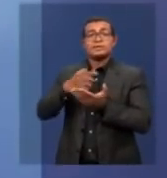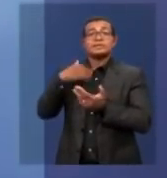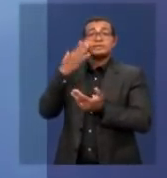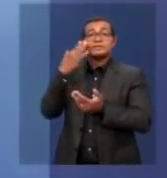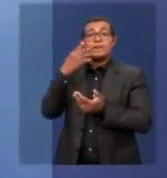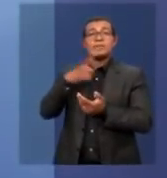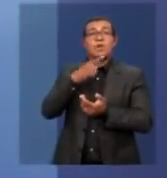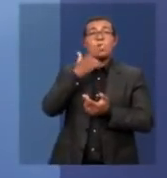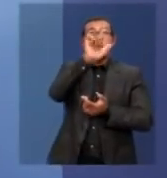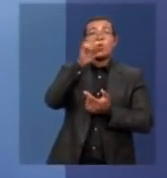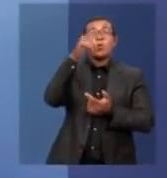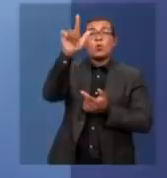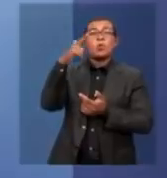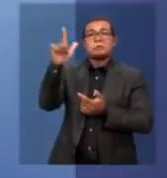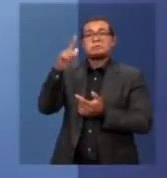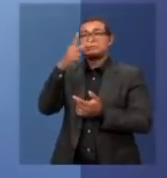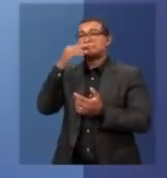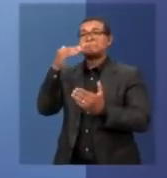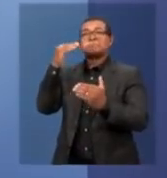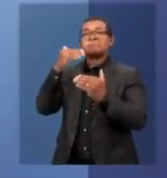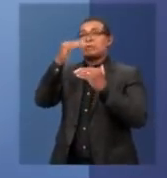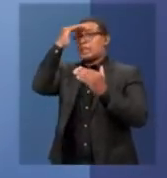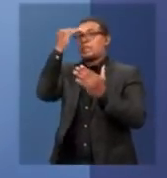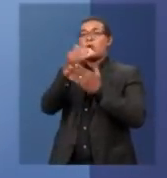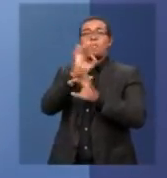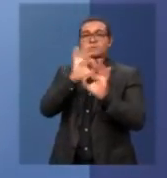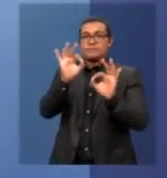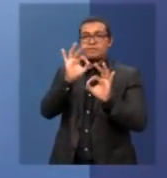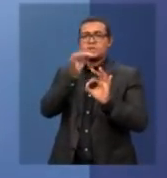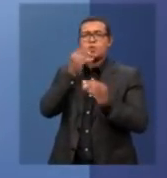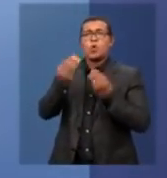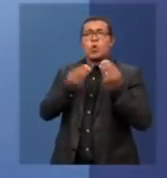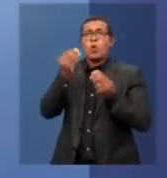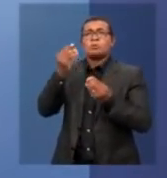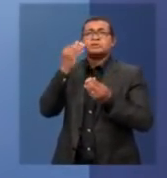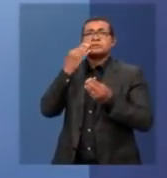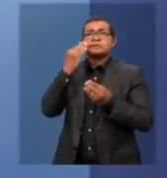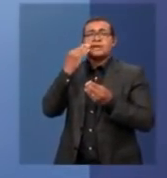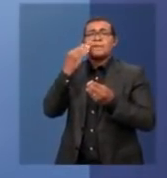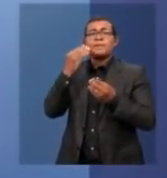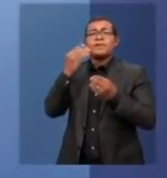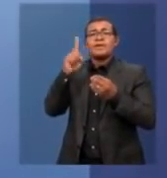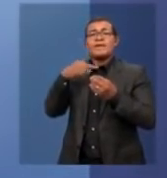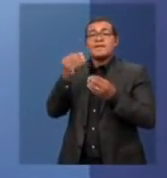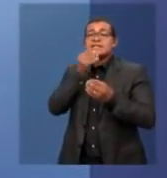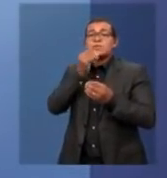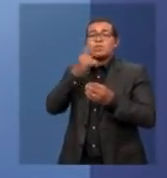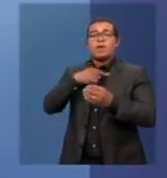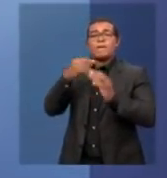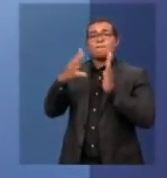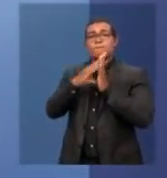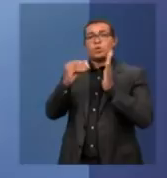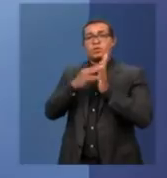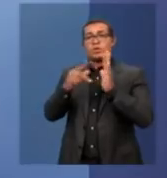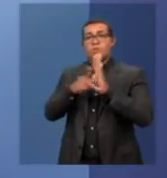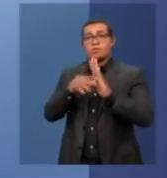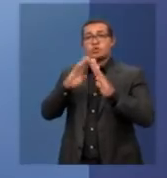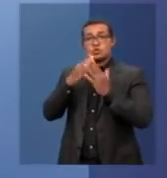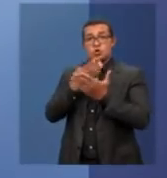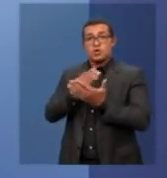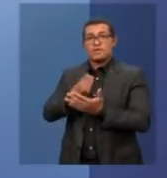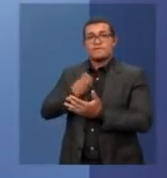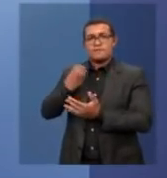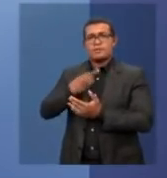a seu ver fora da escola viva que é o modelo que o seu sempre elogia a escola pública